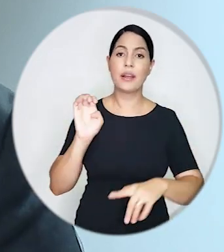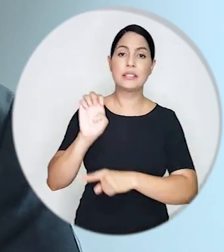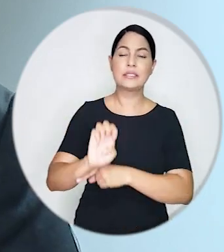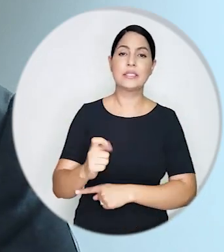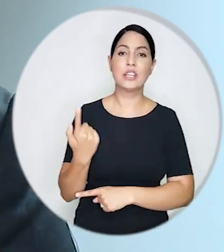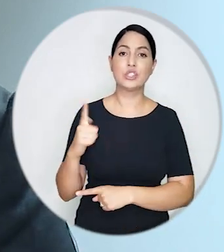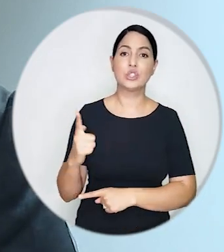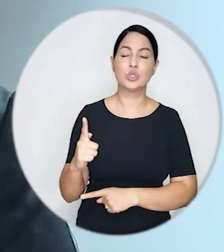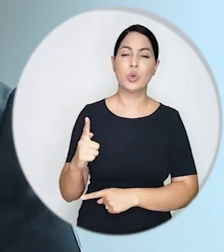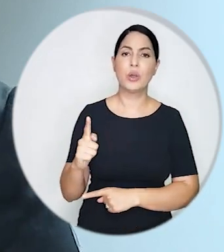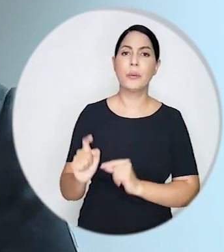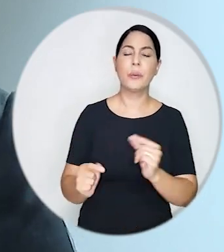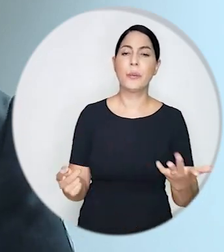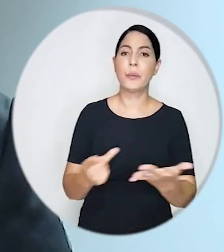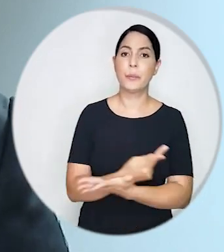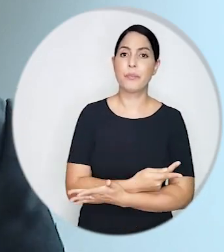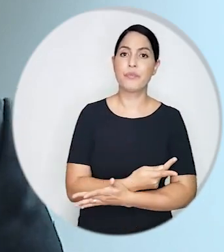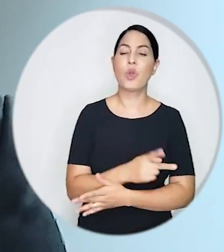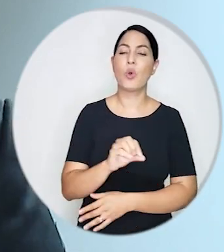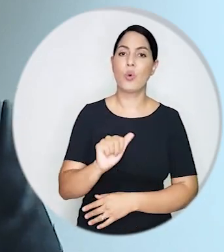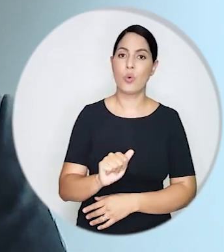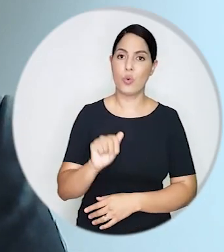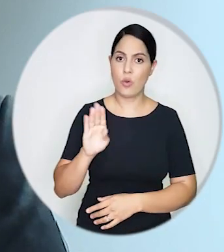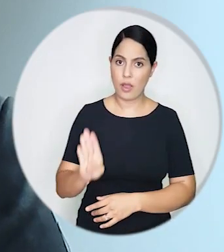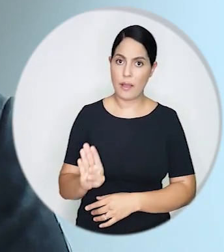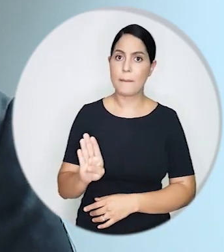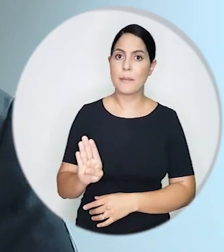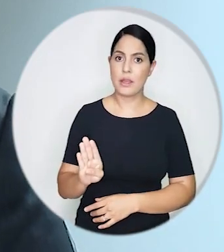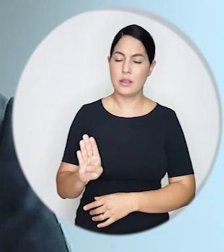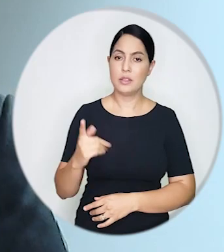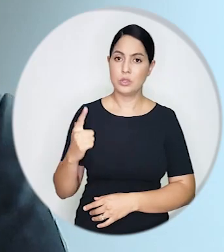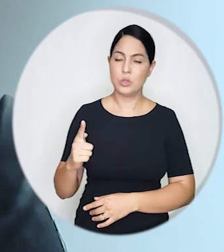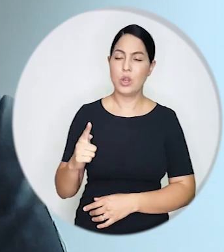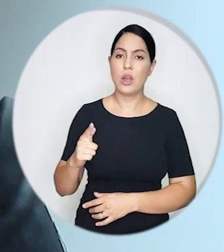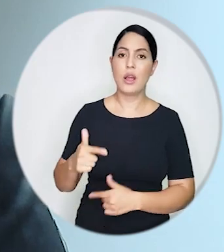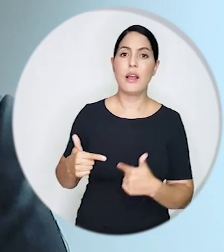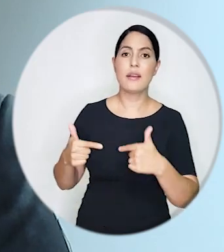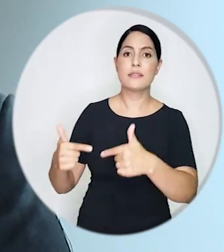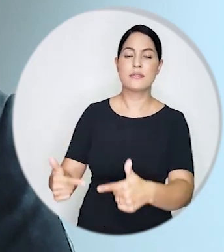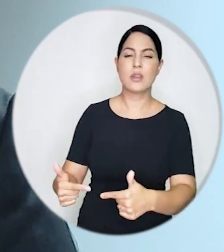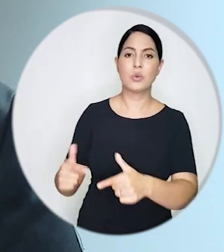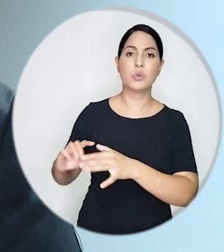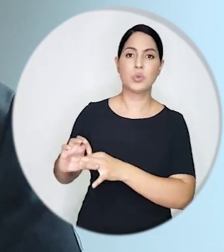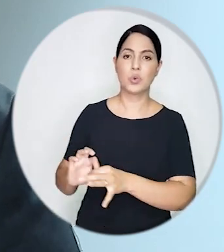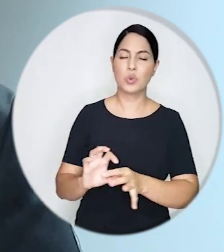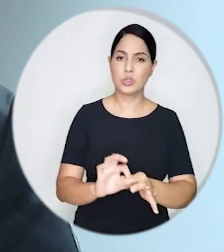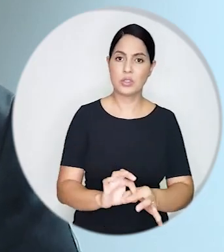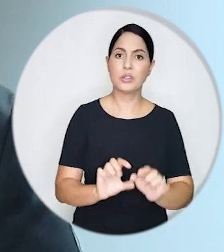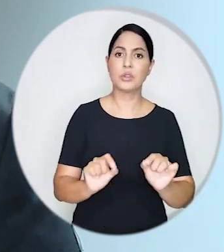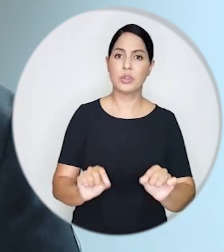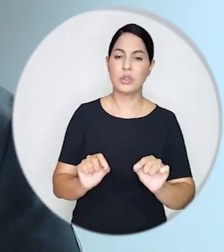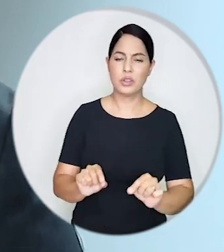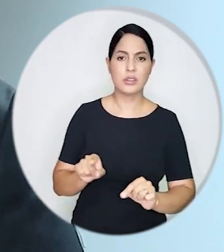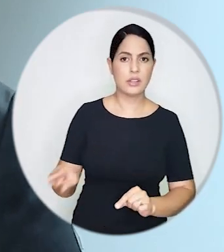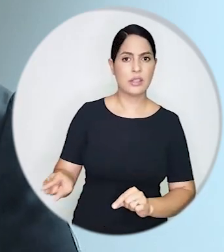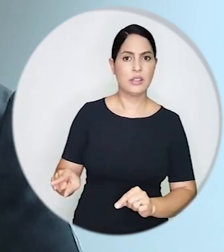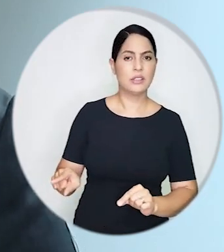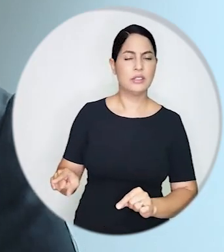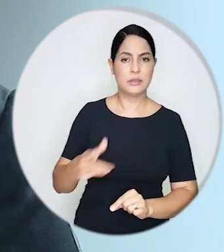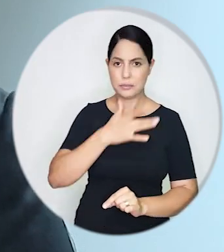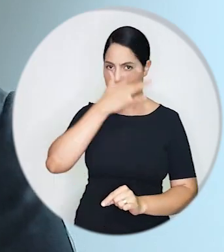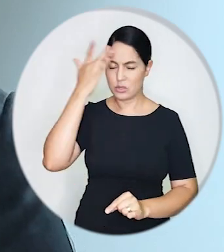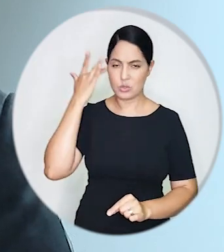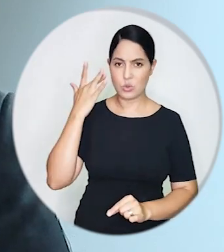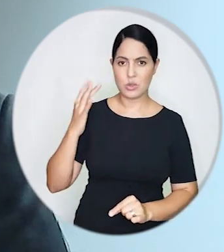com o Conselho Federal, ingressou com ação civil pública de improbidade administrativa a fim de obter a